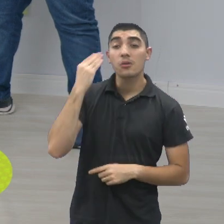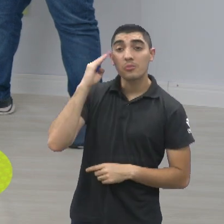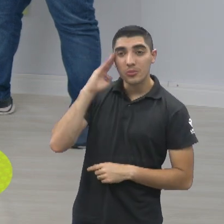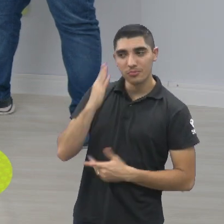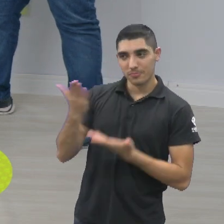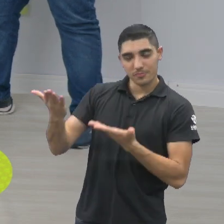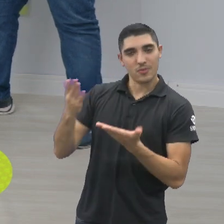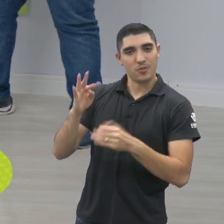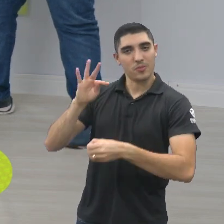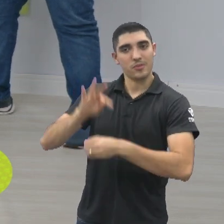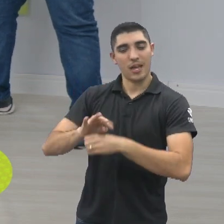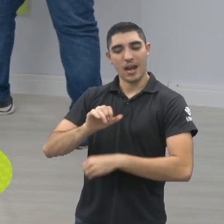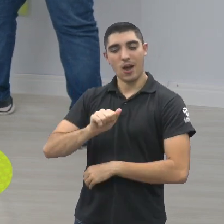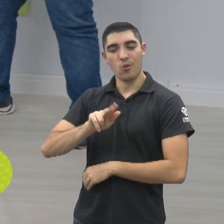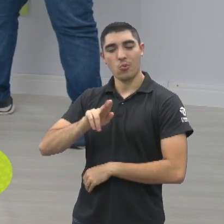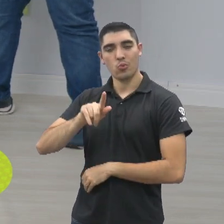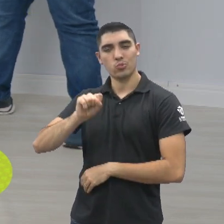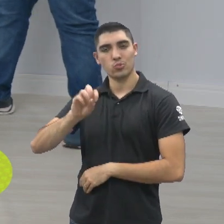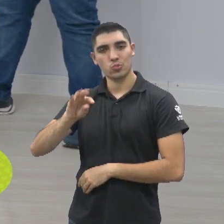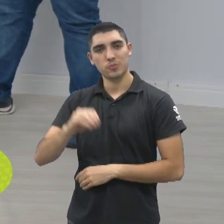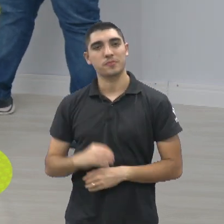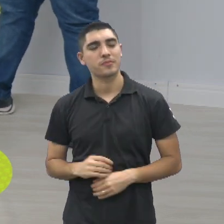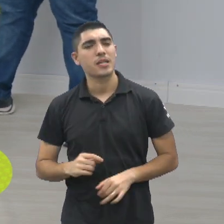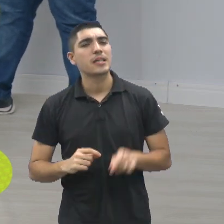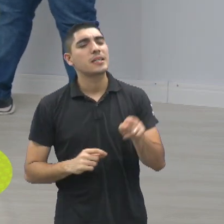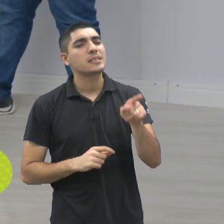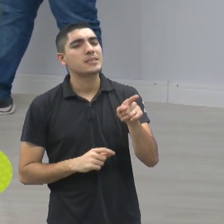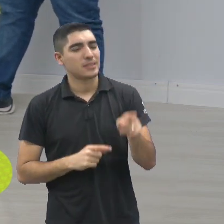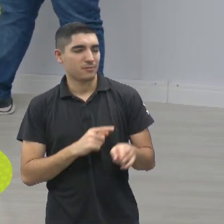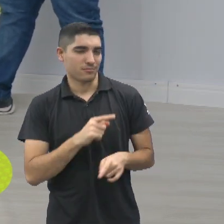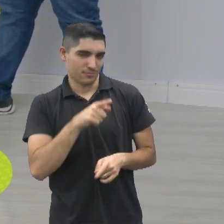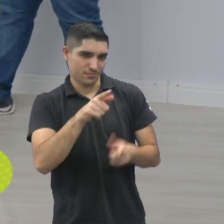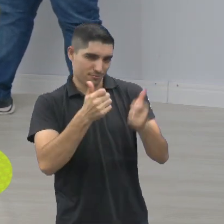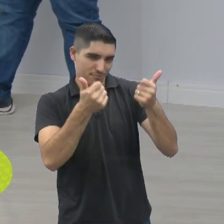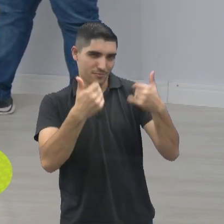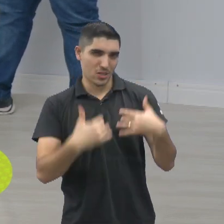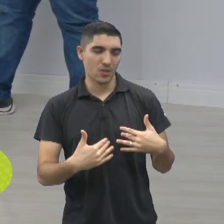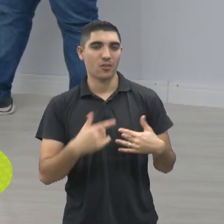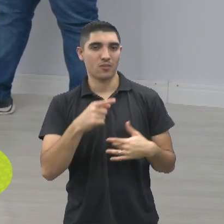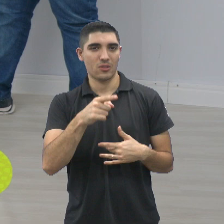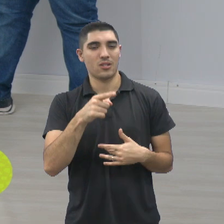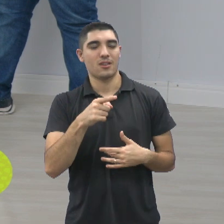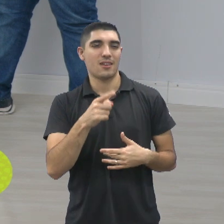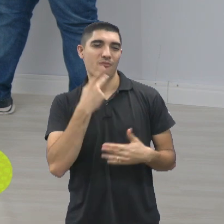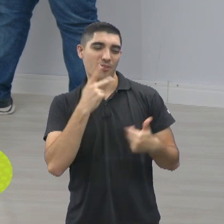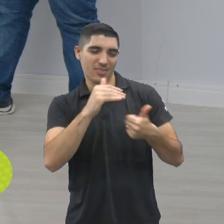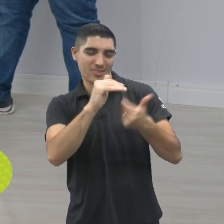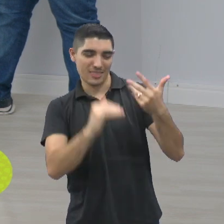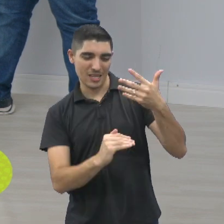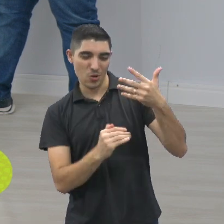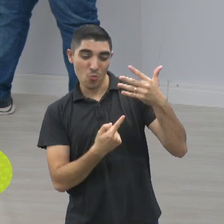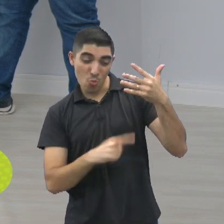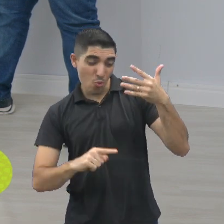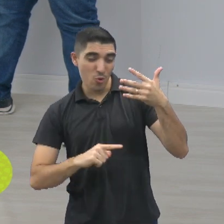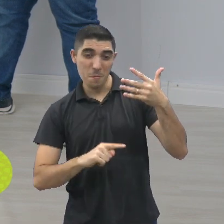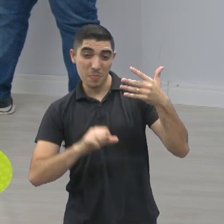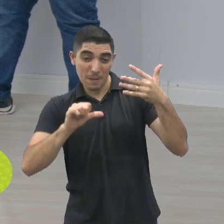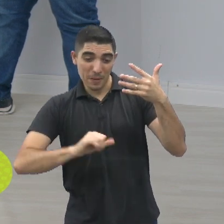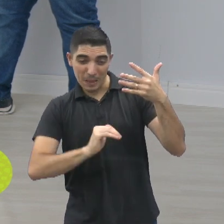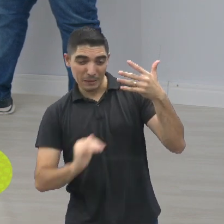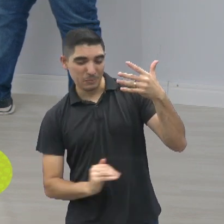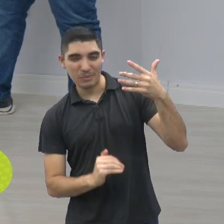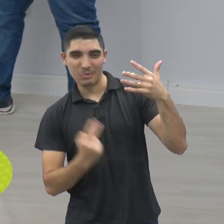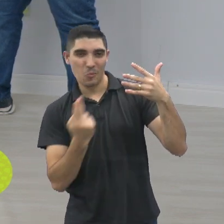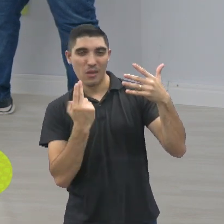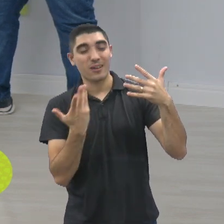Como é que chegar num, você falou, né, bom entrar, você está em último, não cai mais, mas como é que é